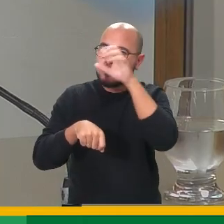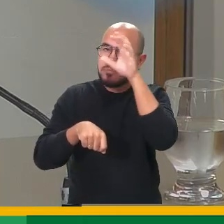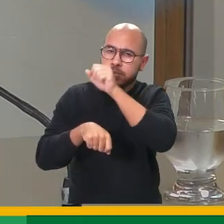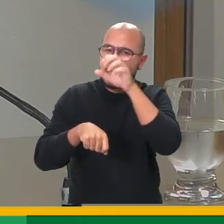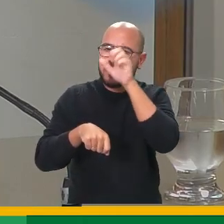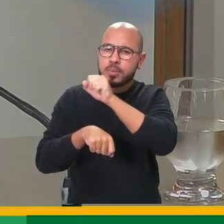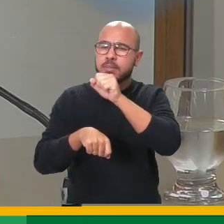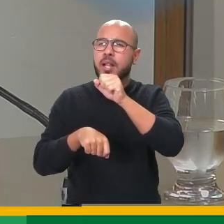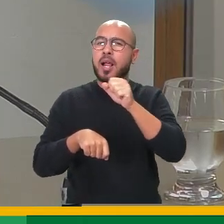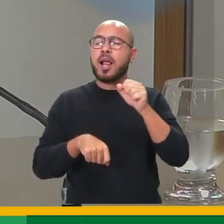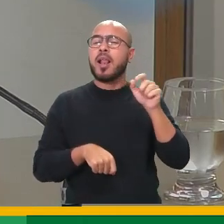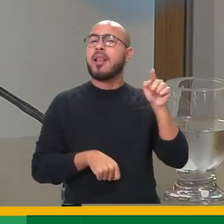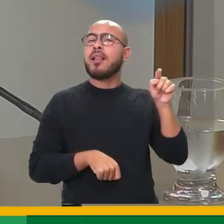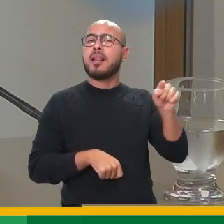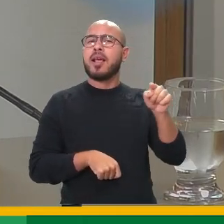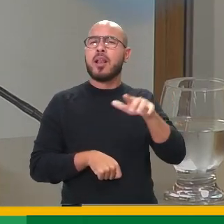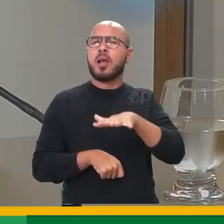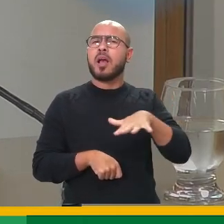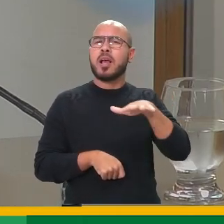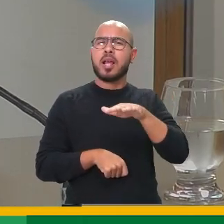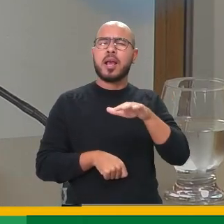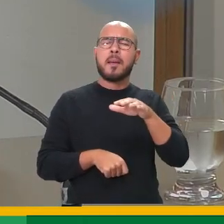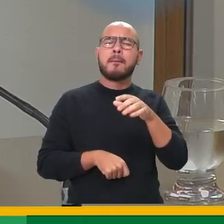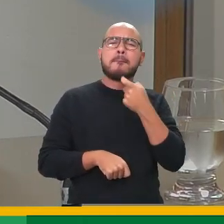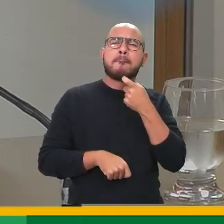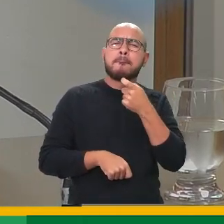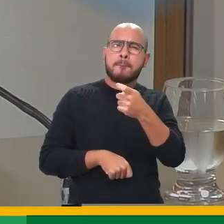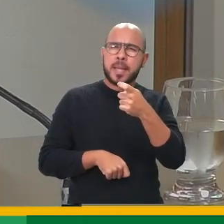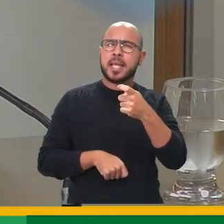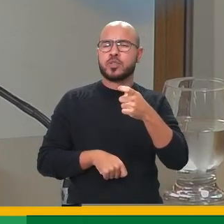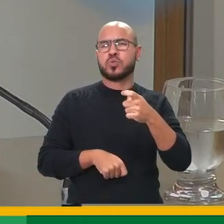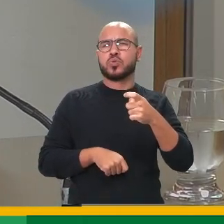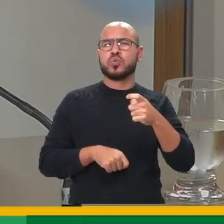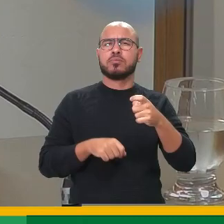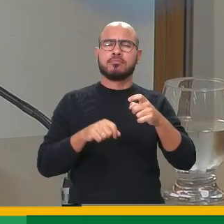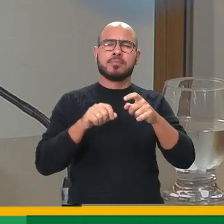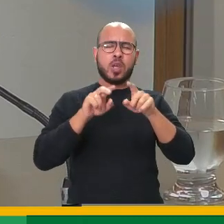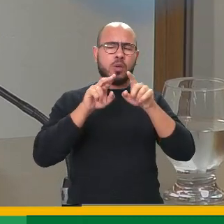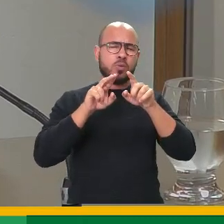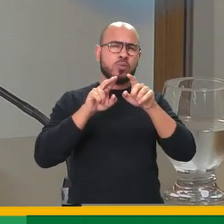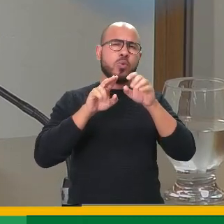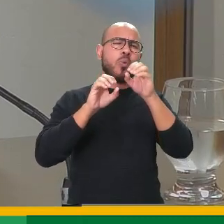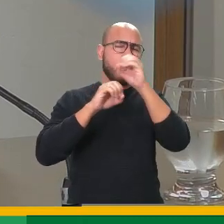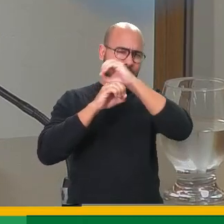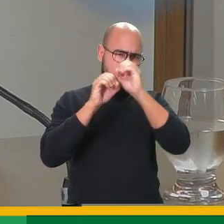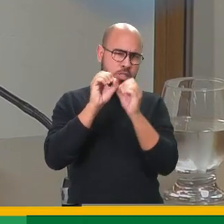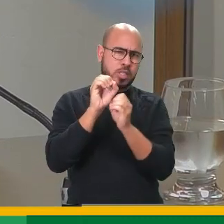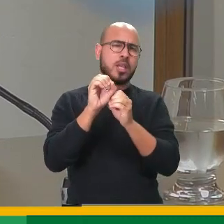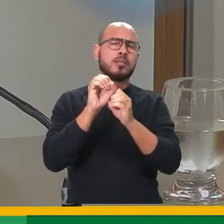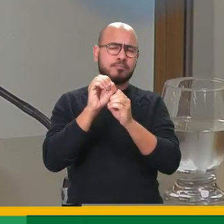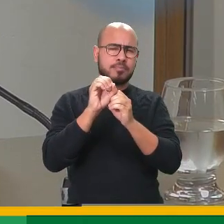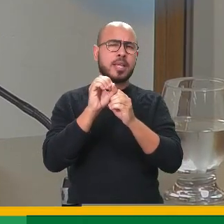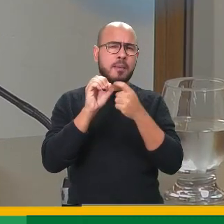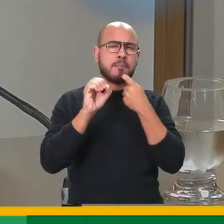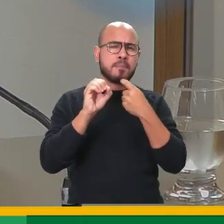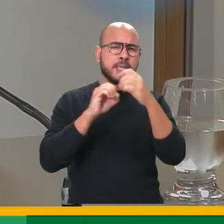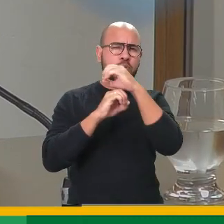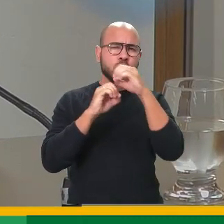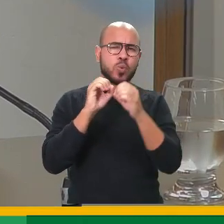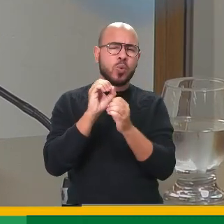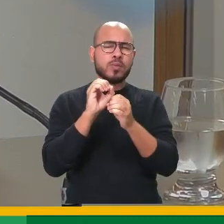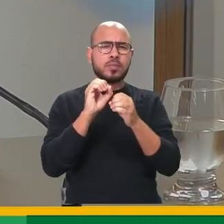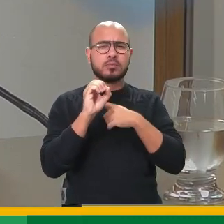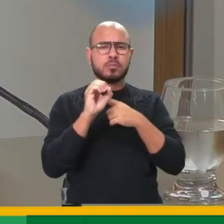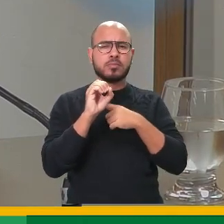Emater é lá vai ser um curso profissionalizante uma escola técnica amanhã você tá indo lá e você já vai ver que vai ter o